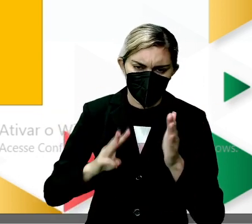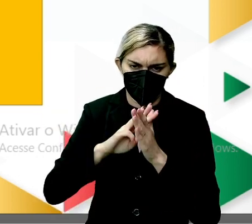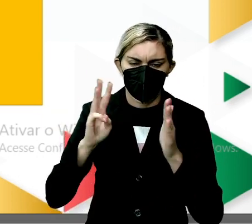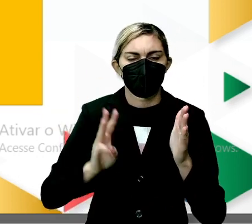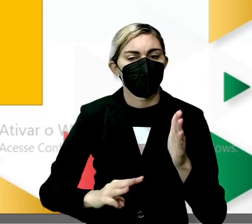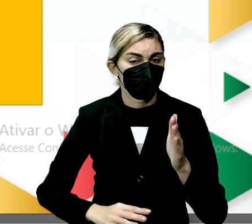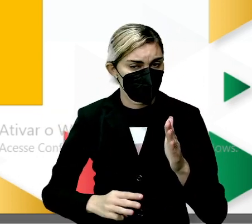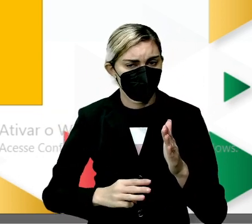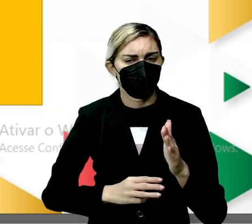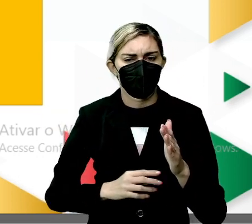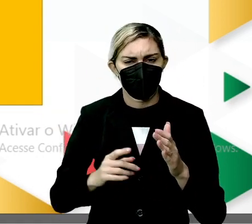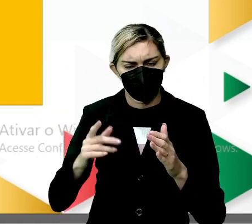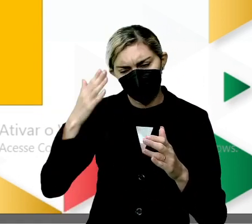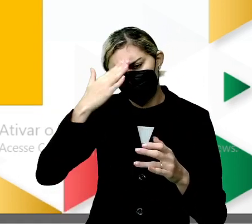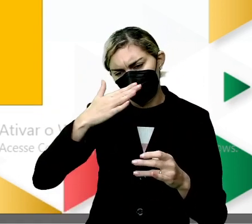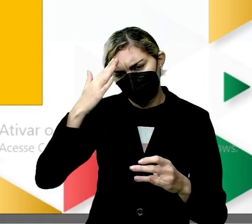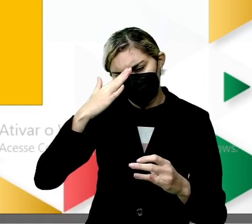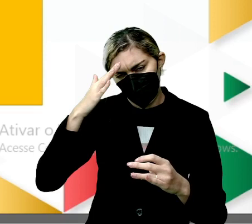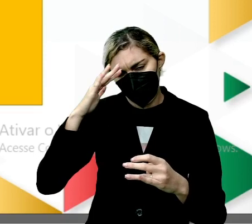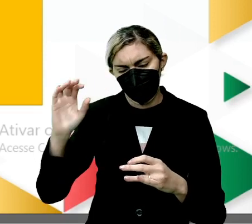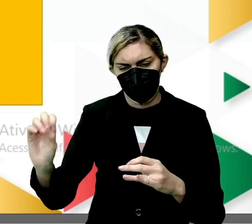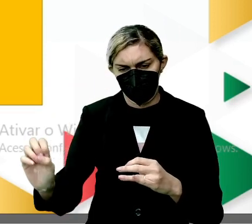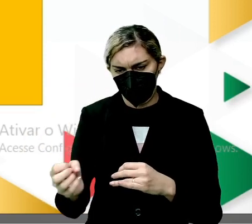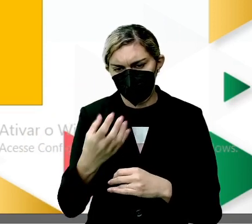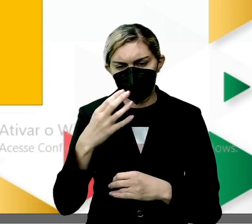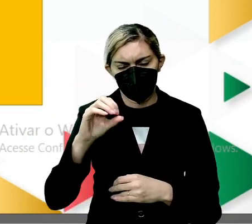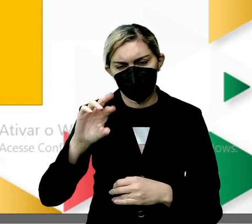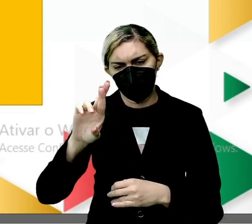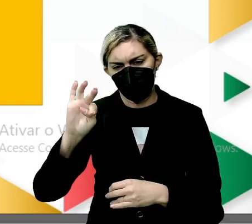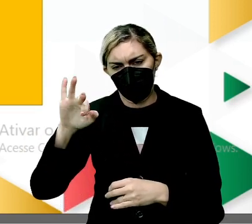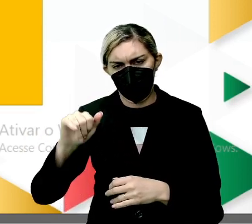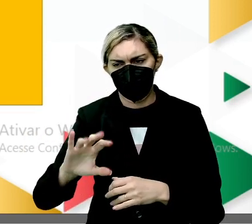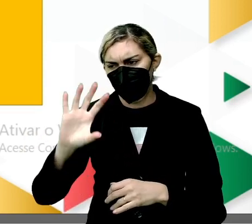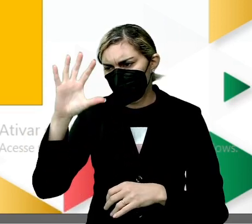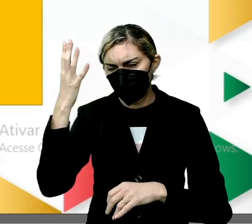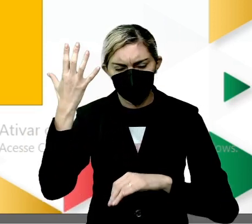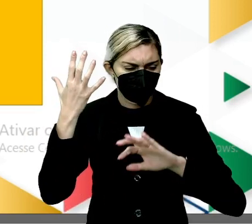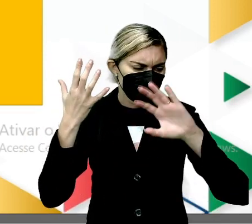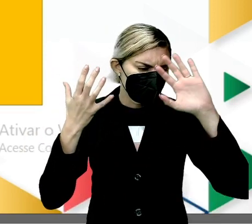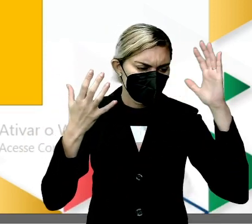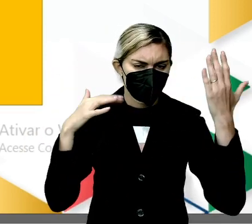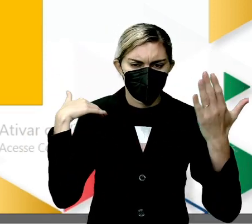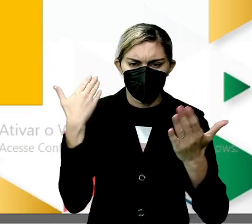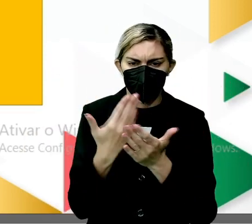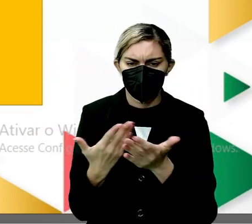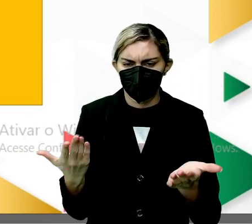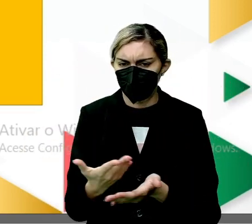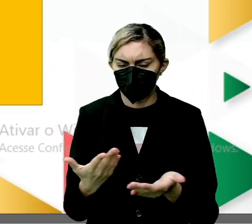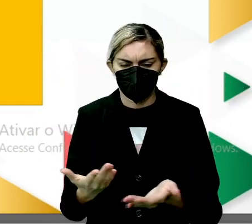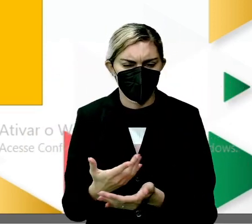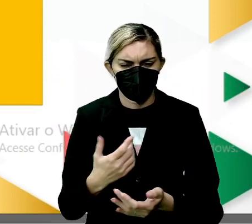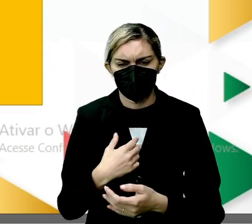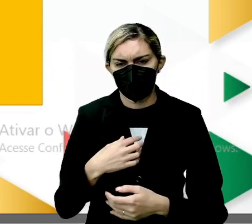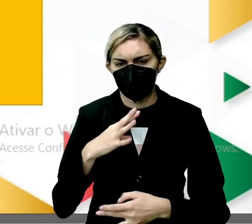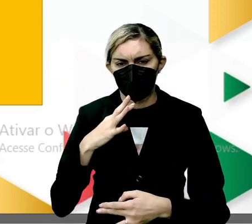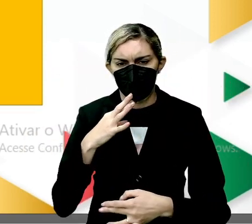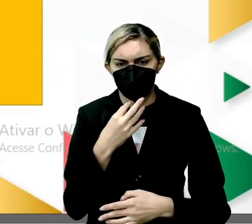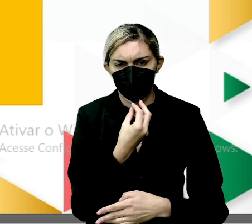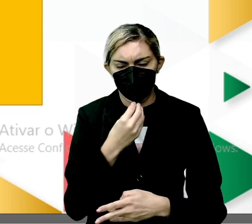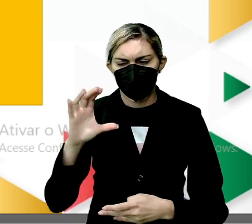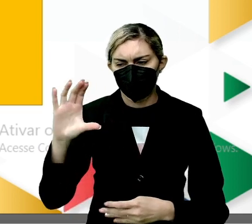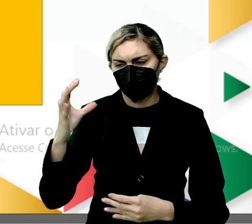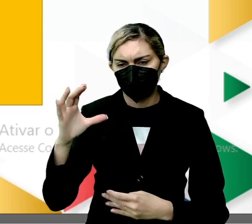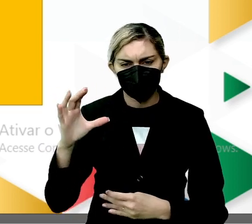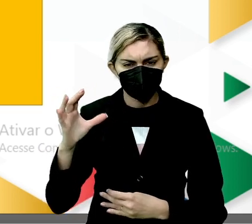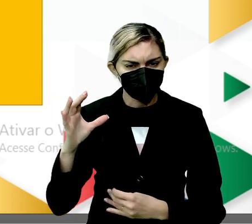teórico-metodológica para se compreender uma nova ordem de fenômenos, até então jamais considerada pelo conhecimento